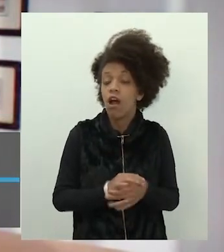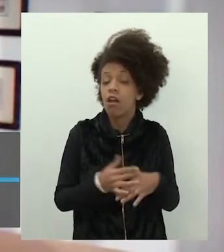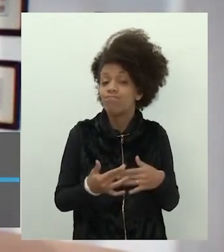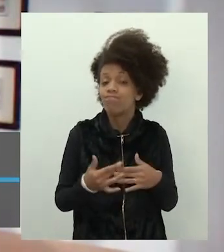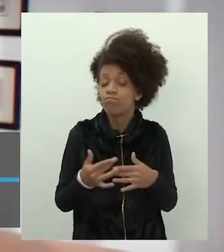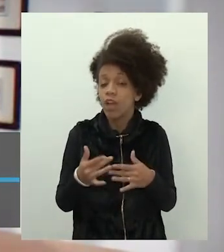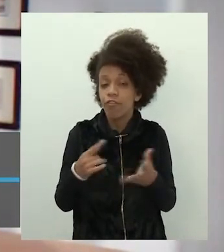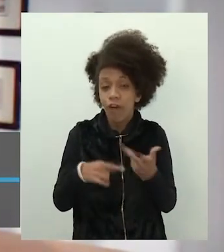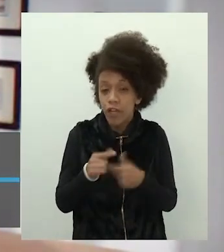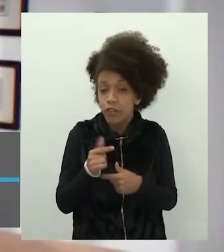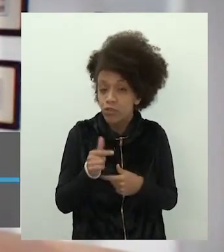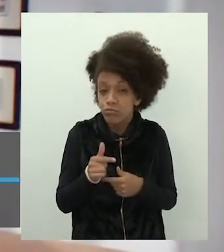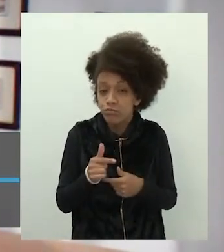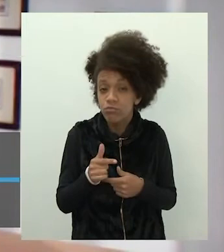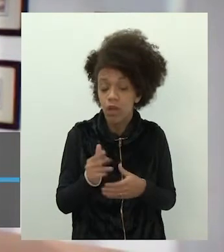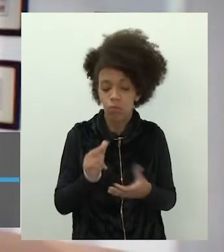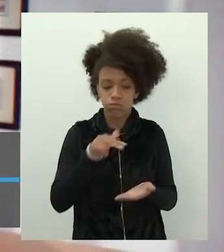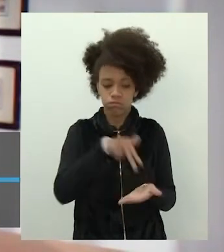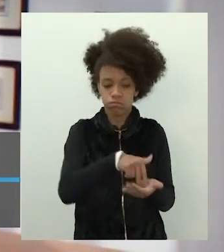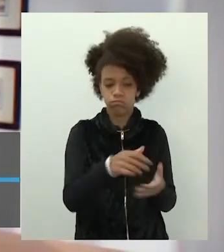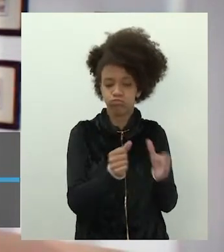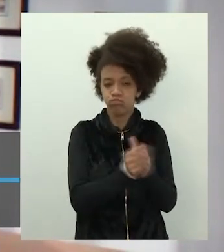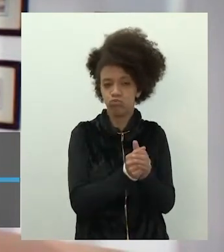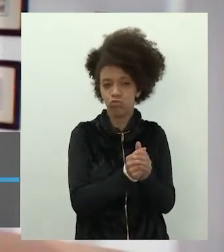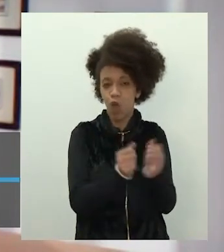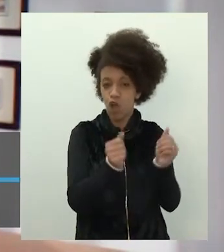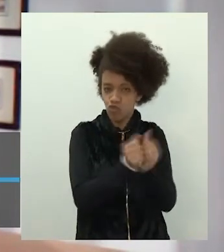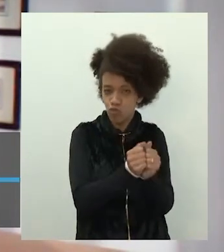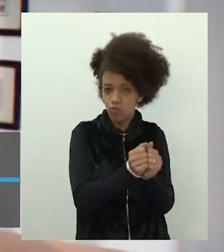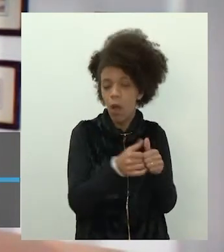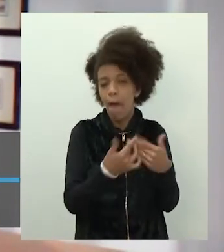nós, mas muitos estão. Por exemplo,